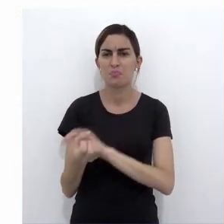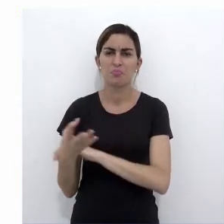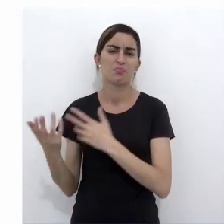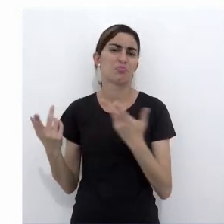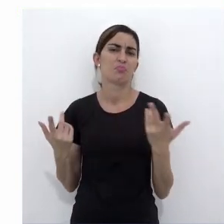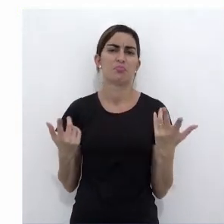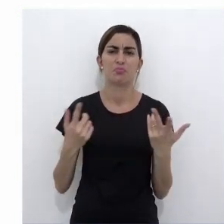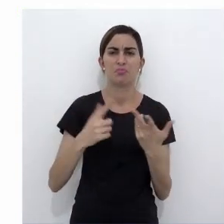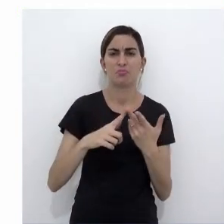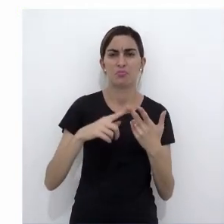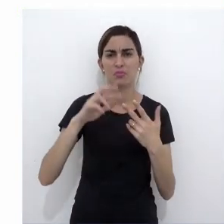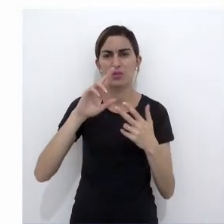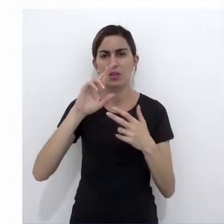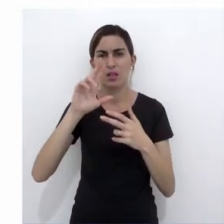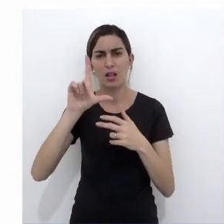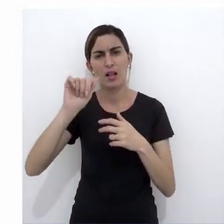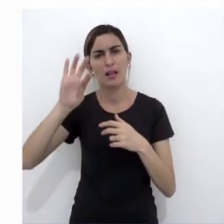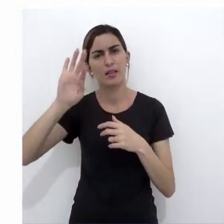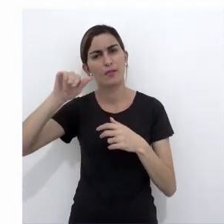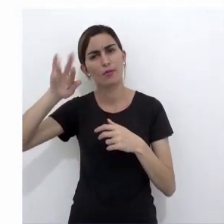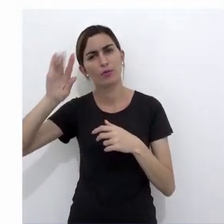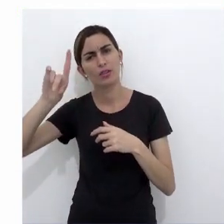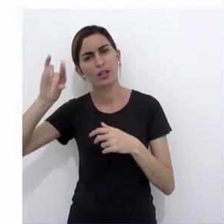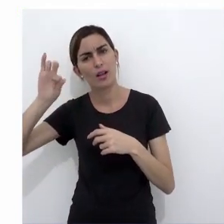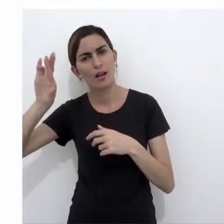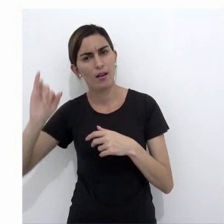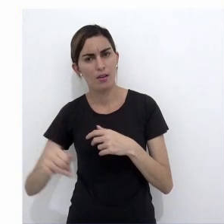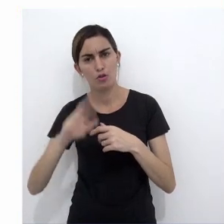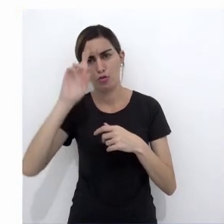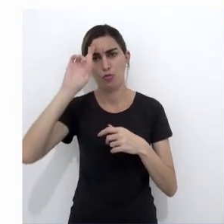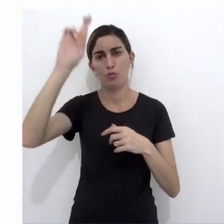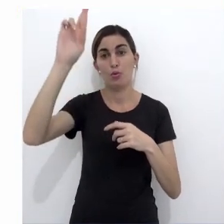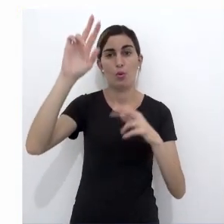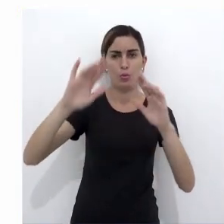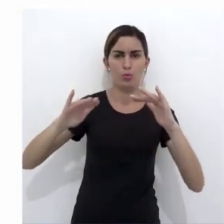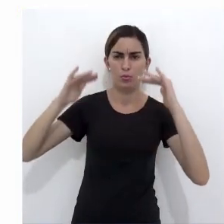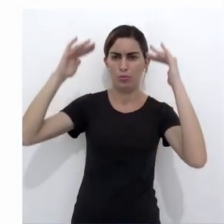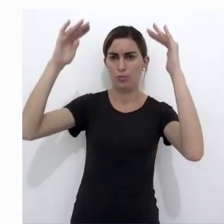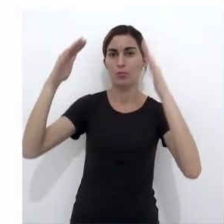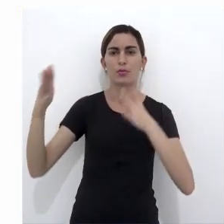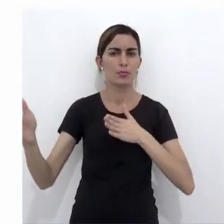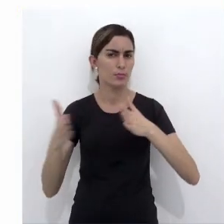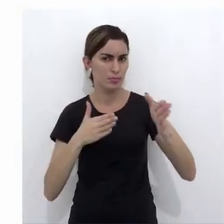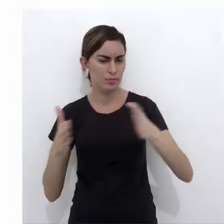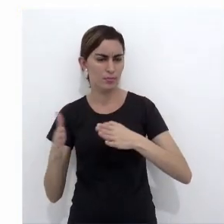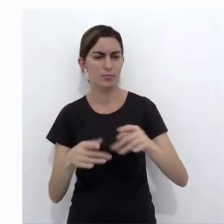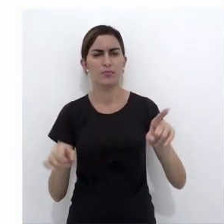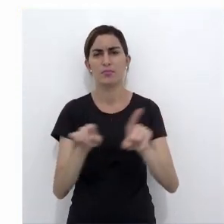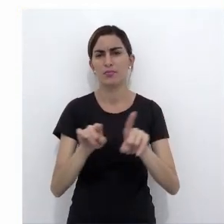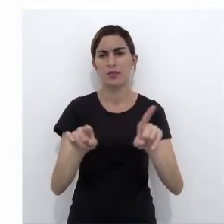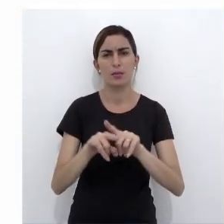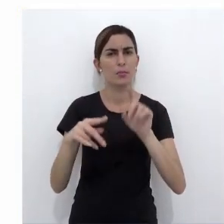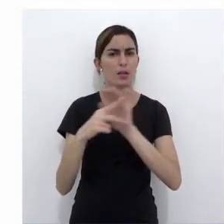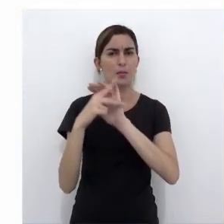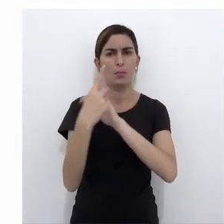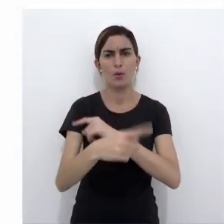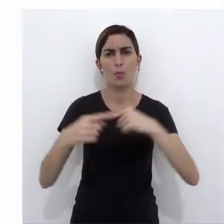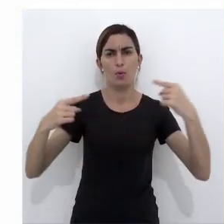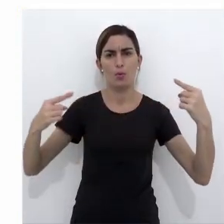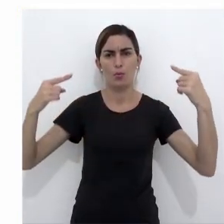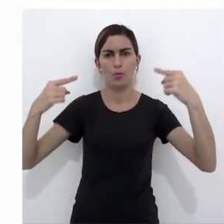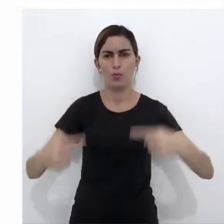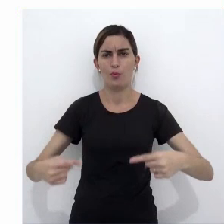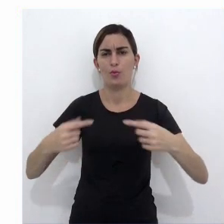à oposição dos latifundiários. Eram esses os donos do poder da época. E a própria concorrência com os